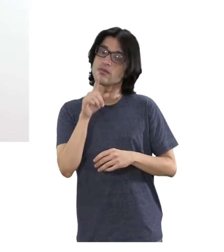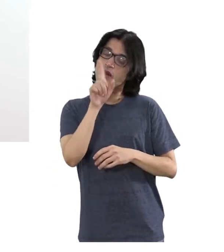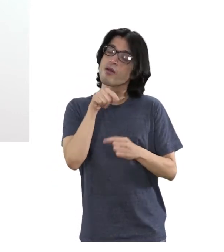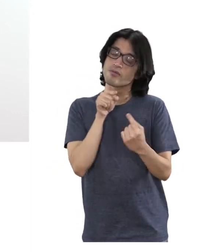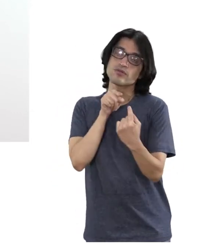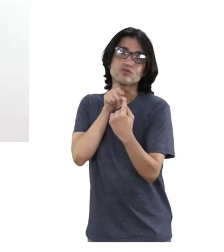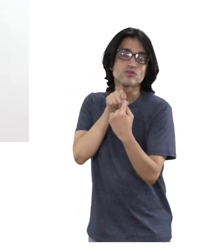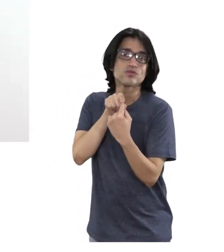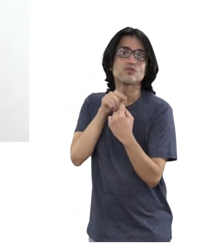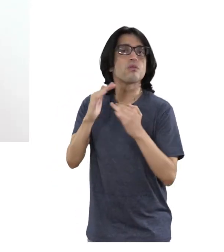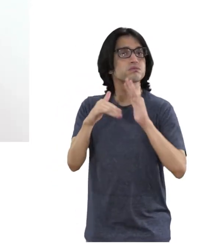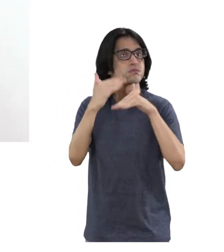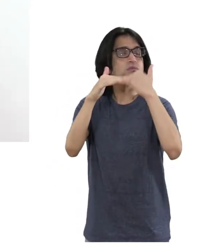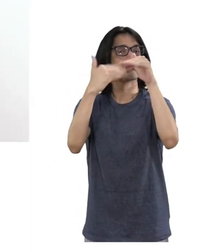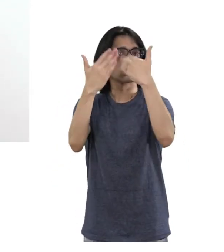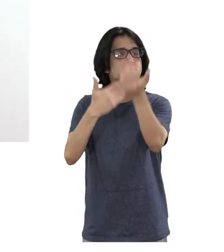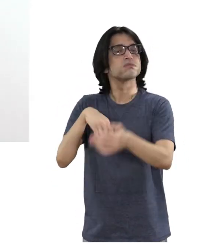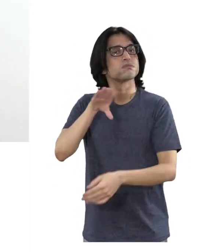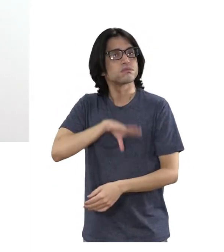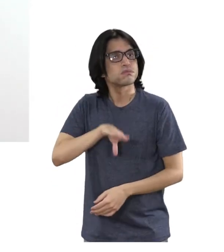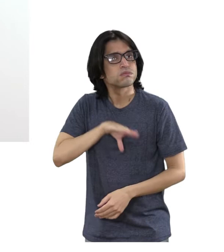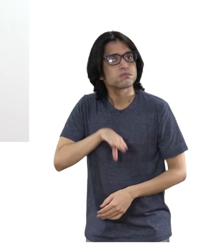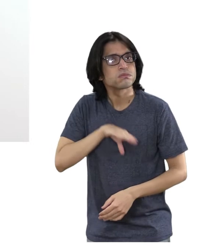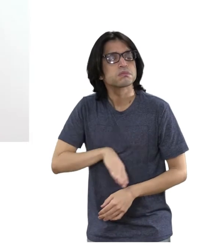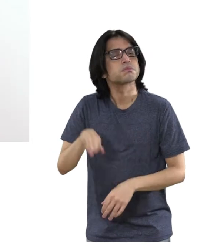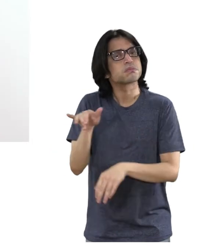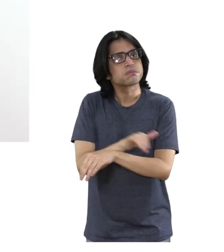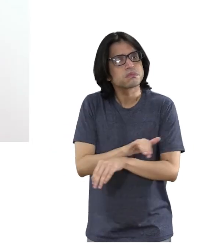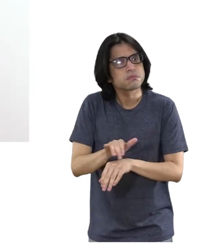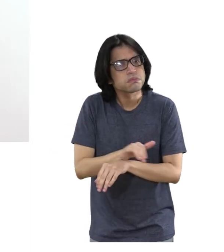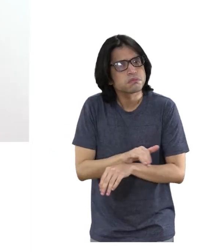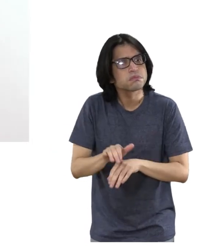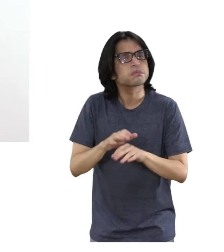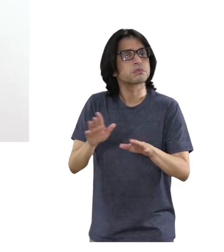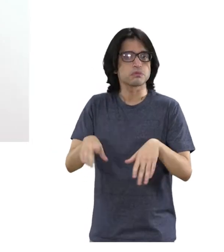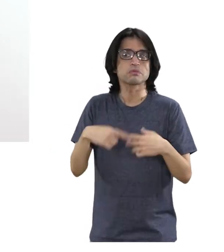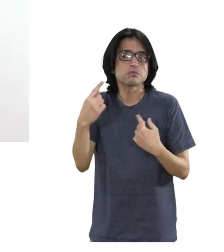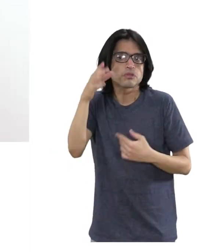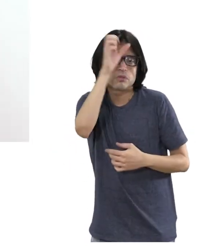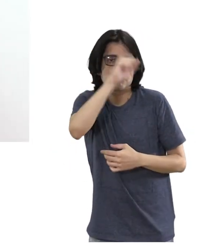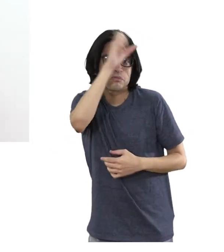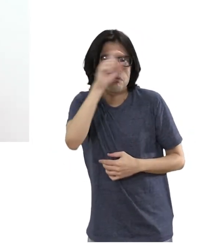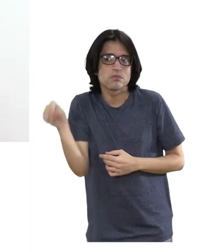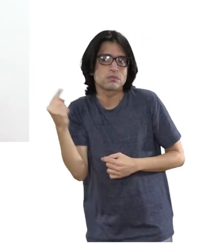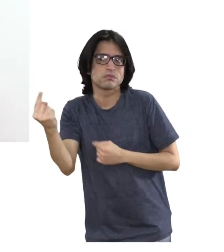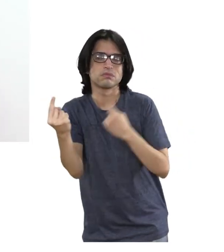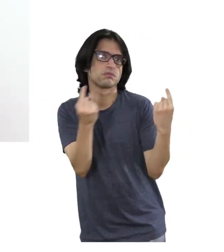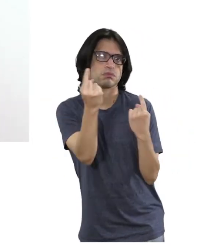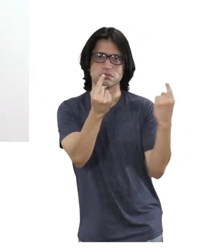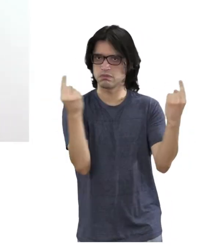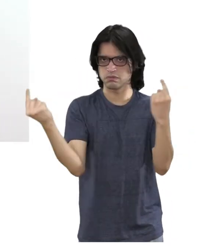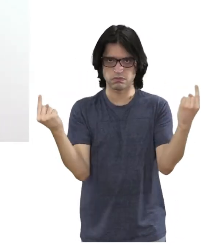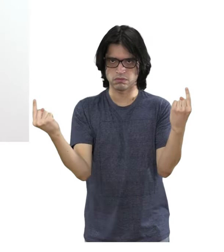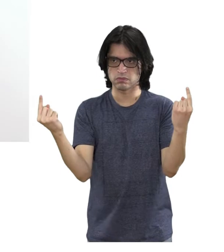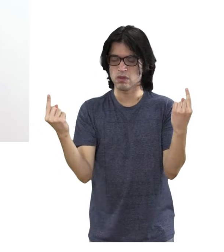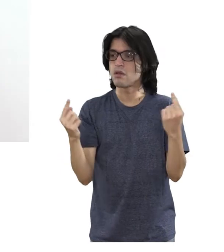de língua portuguesa, aprimorando assim suas habilidades, competências de maneira autônoma. Lembrando, quando a gente fala de autonomia,